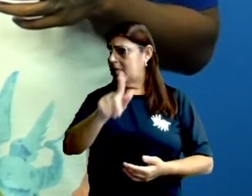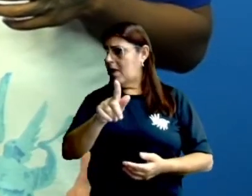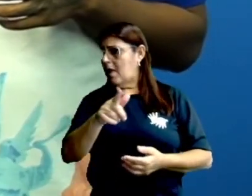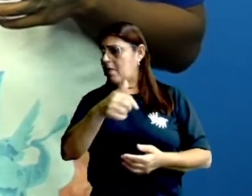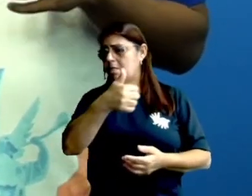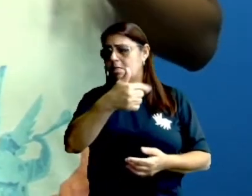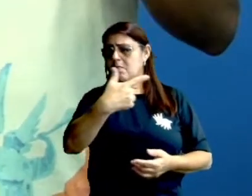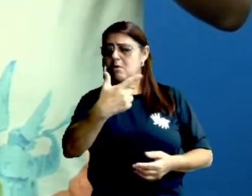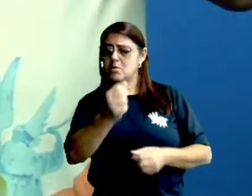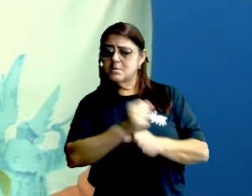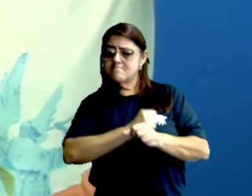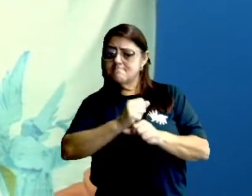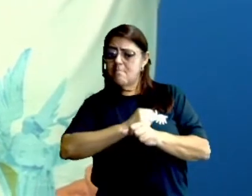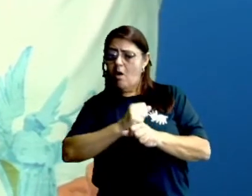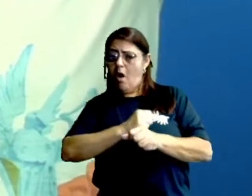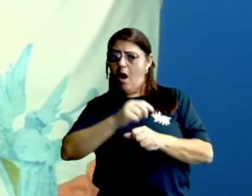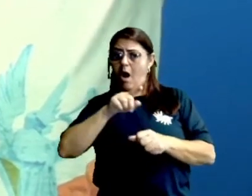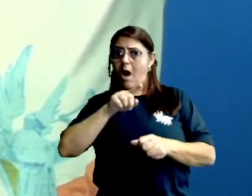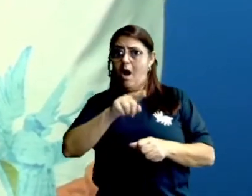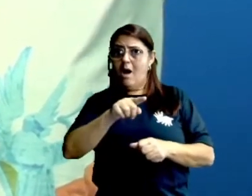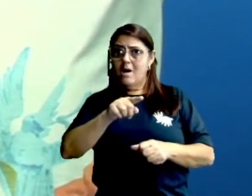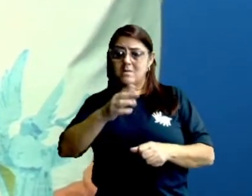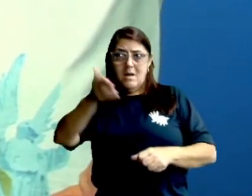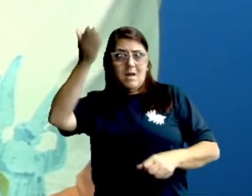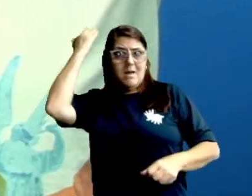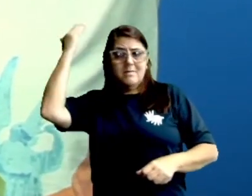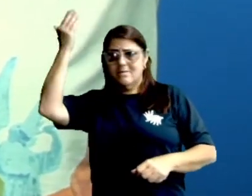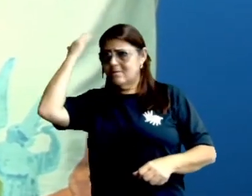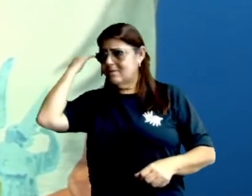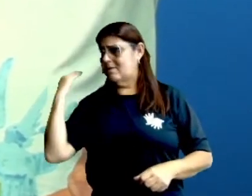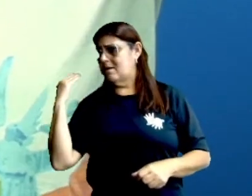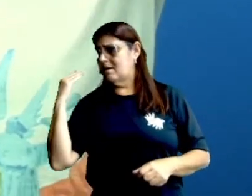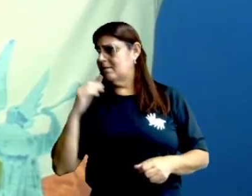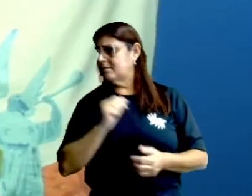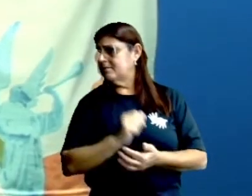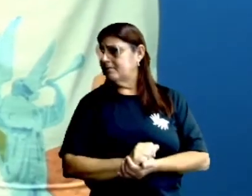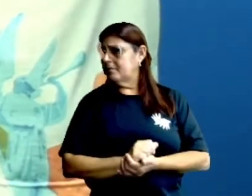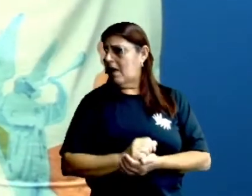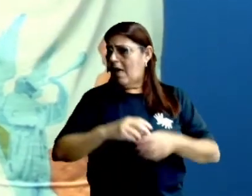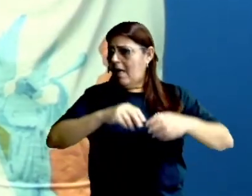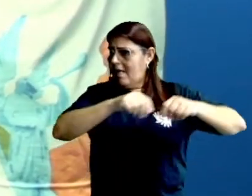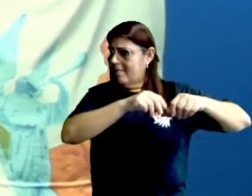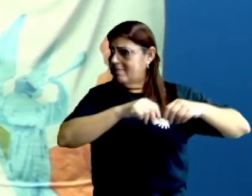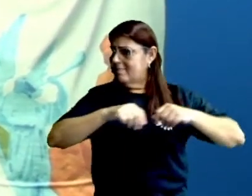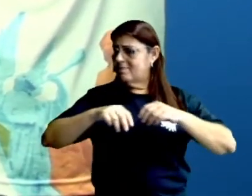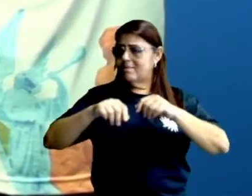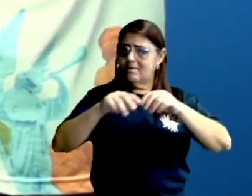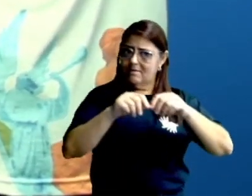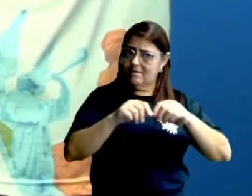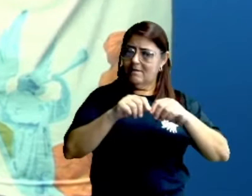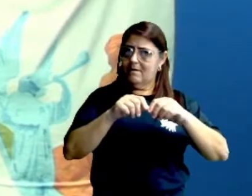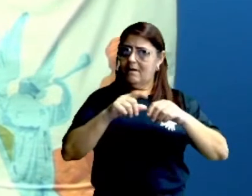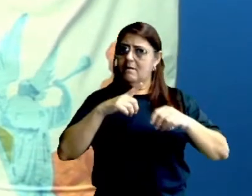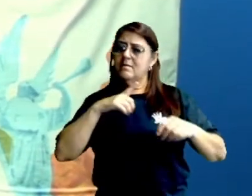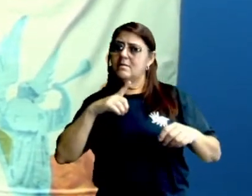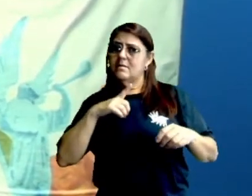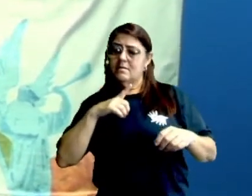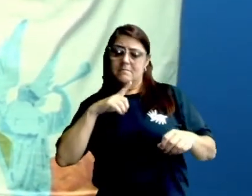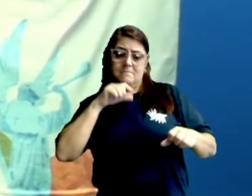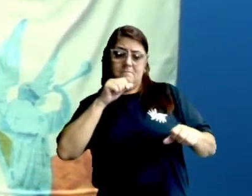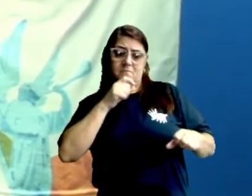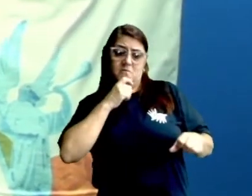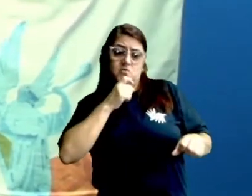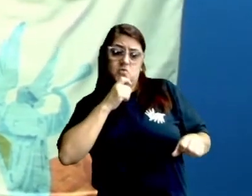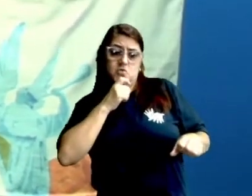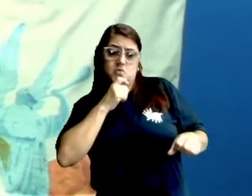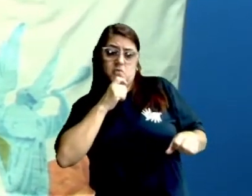anos atrás, na última glaciação, professor, o que é glaciação? Quando a Terra, uma parte da Terra, ela congelou,